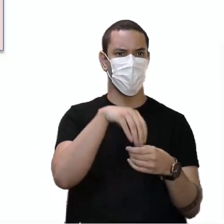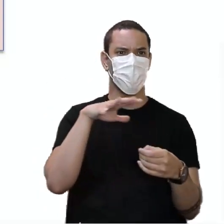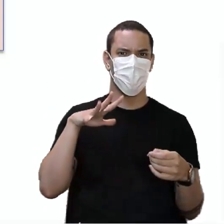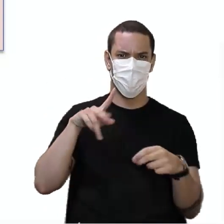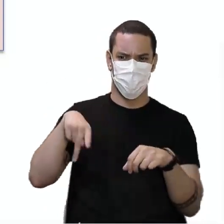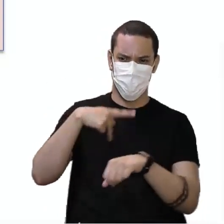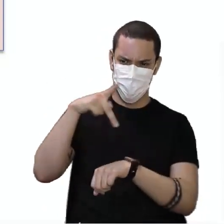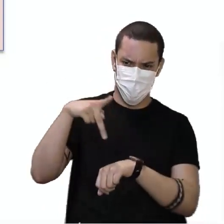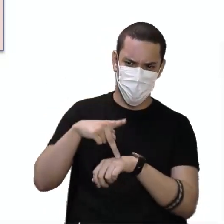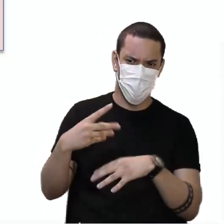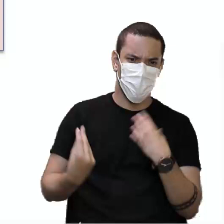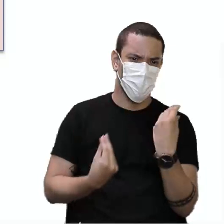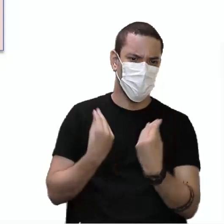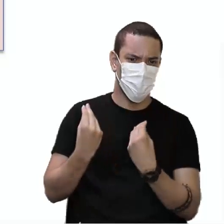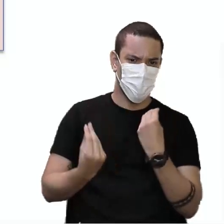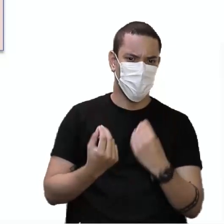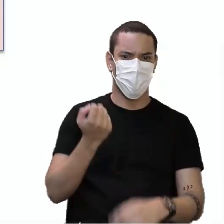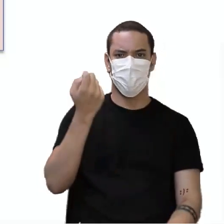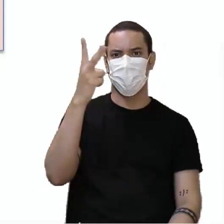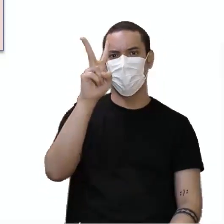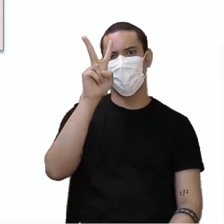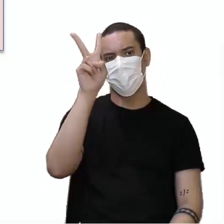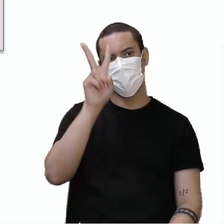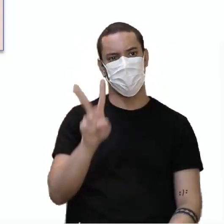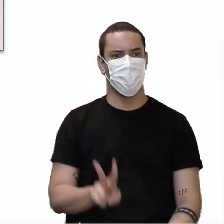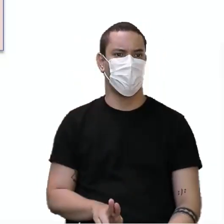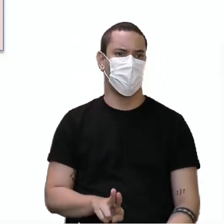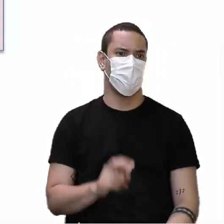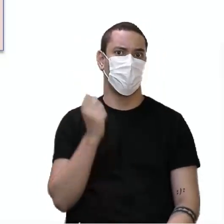do país, duas vezes.